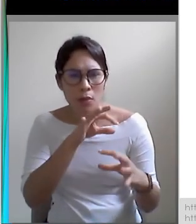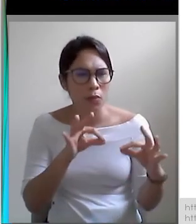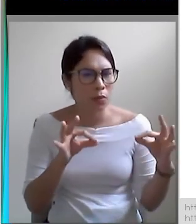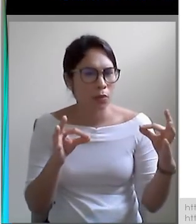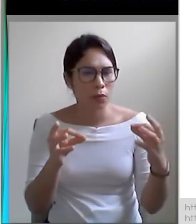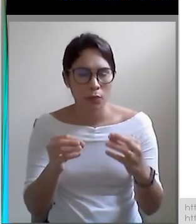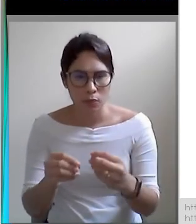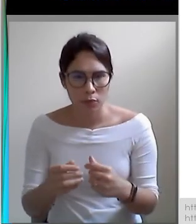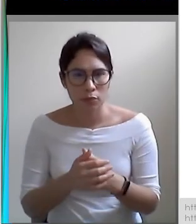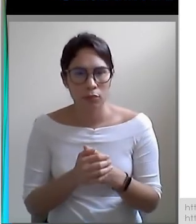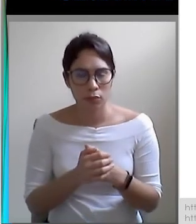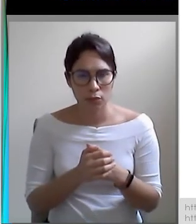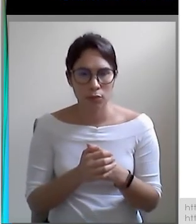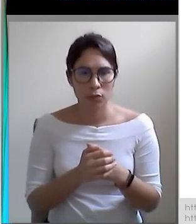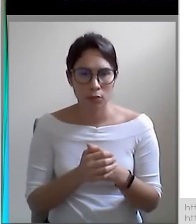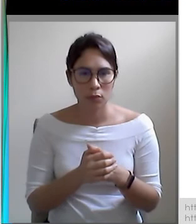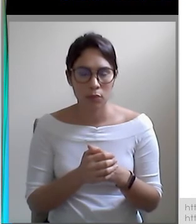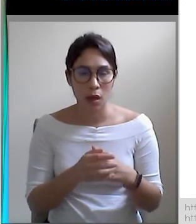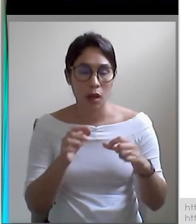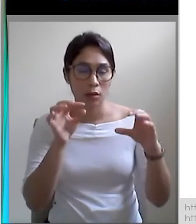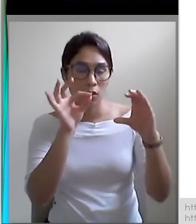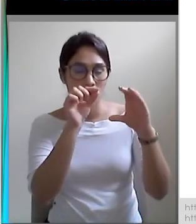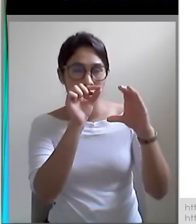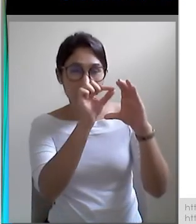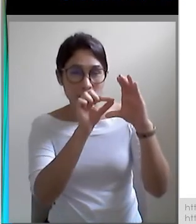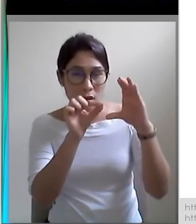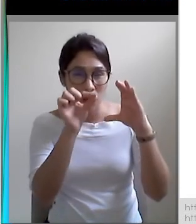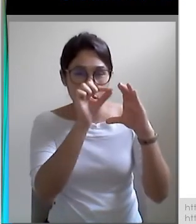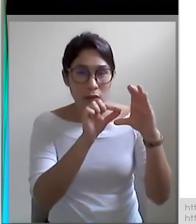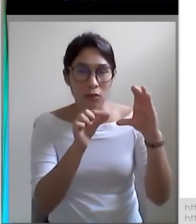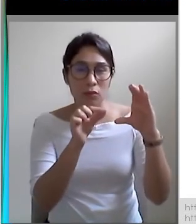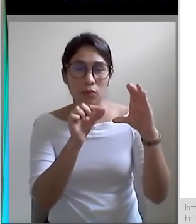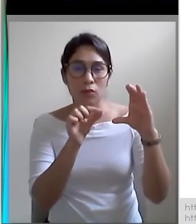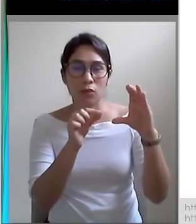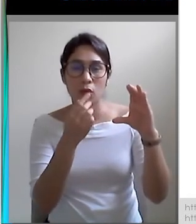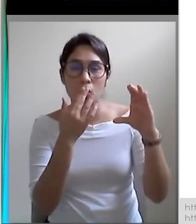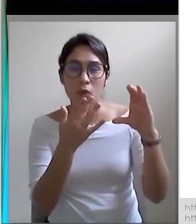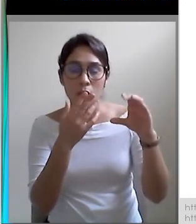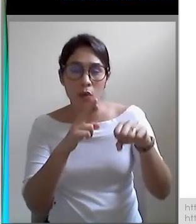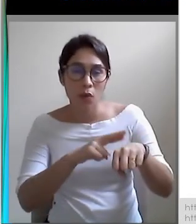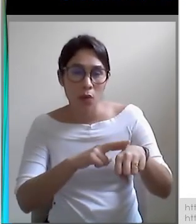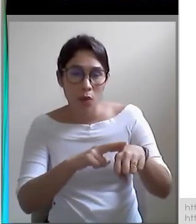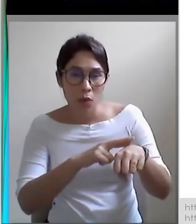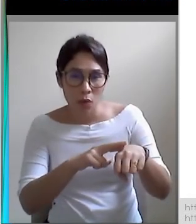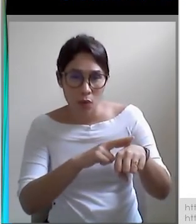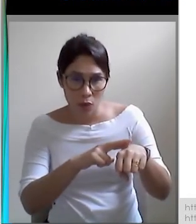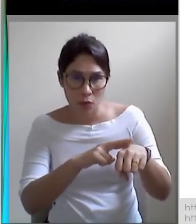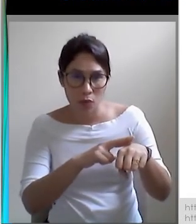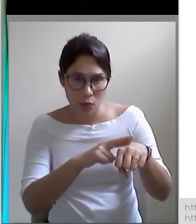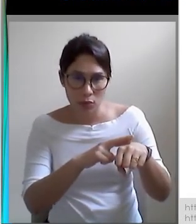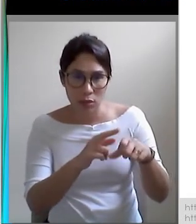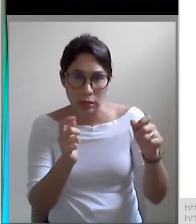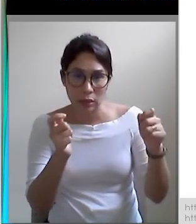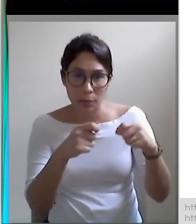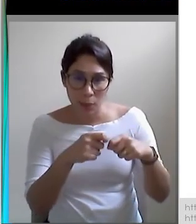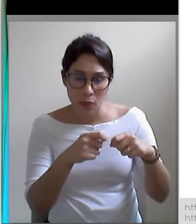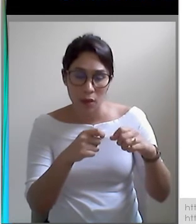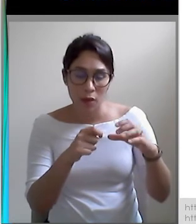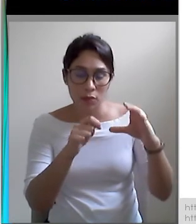tipo, visualiza-se grânulos rosáceos e pode demonstrar pequeno aumento na quantidade do seu